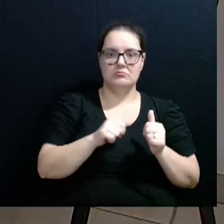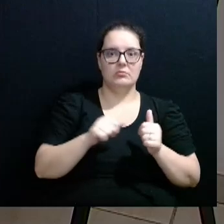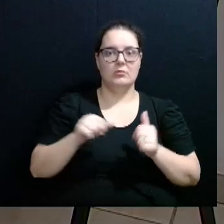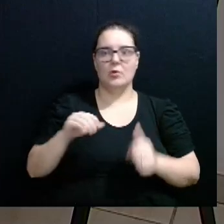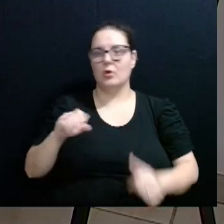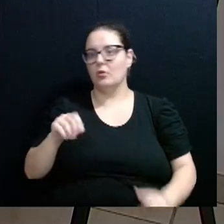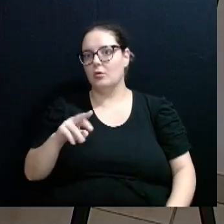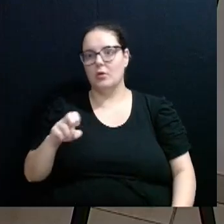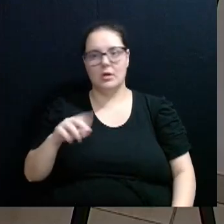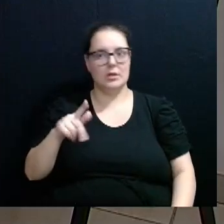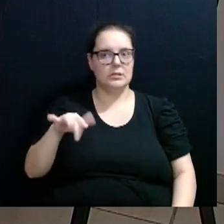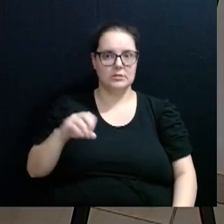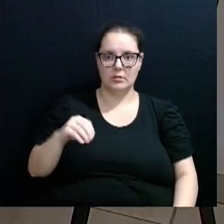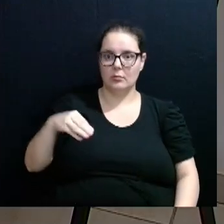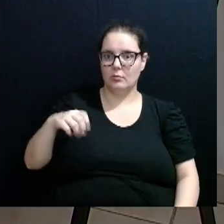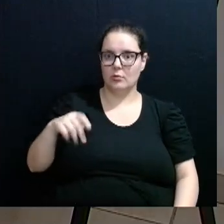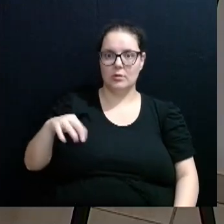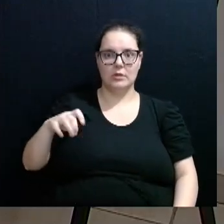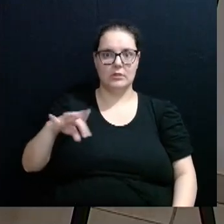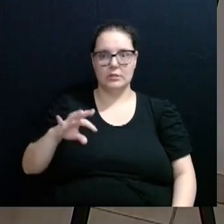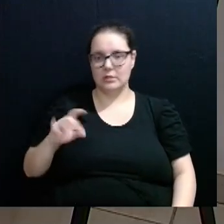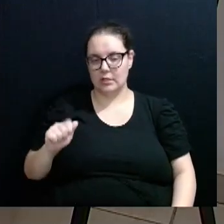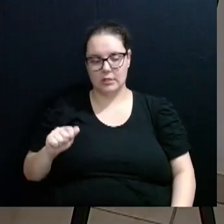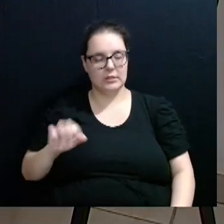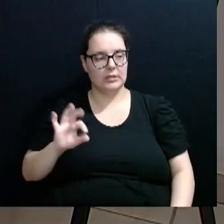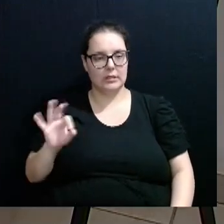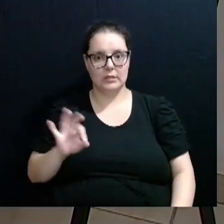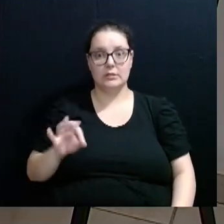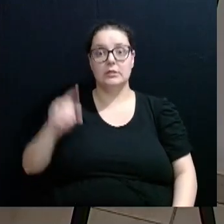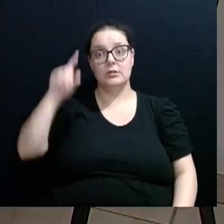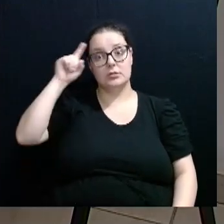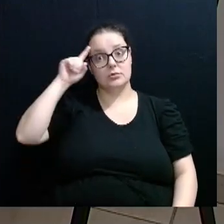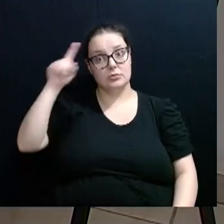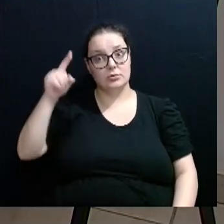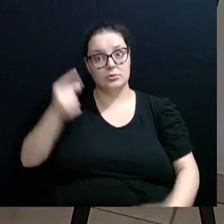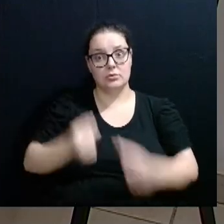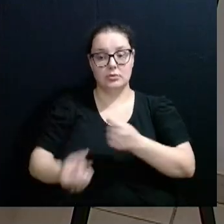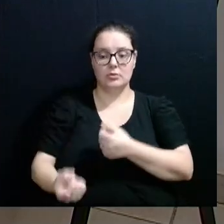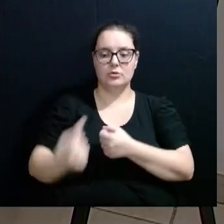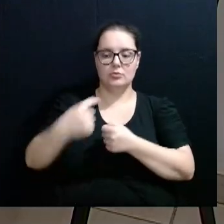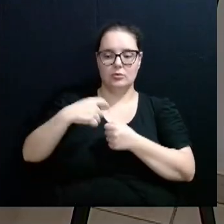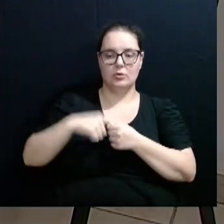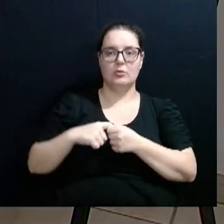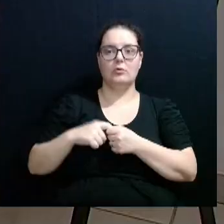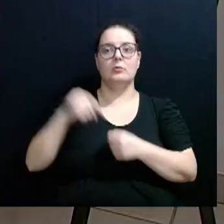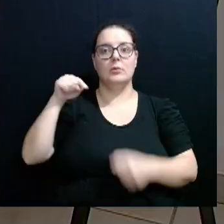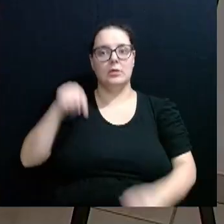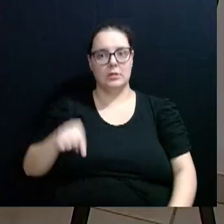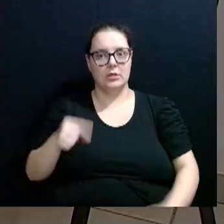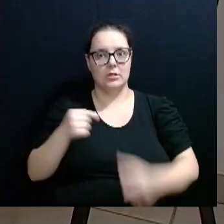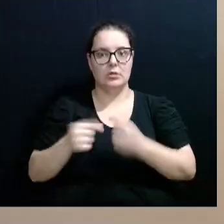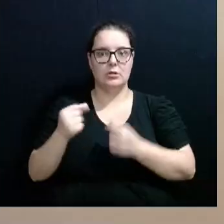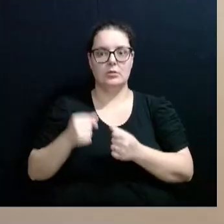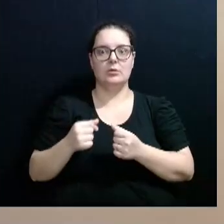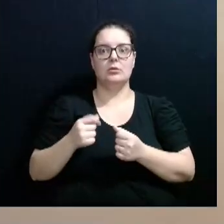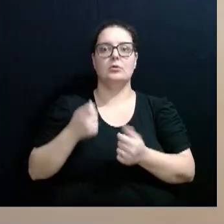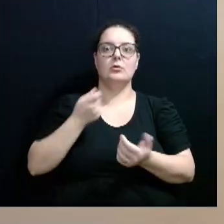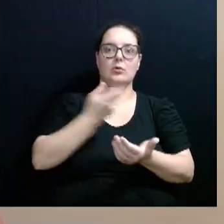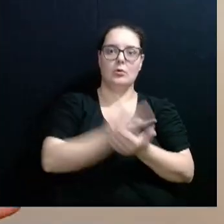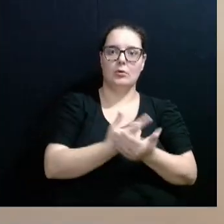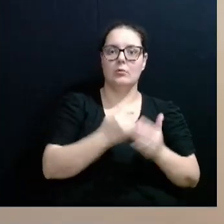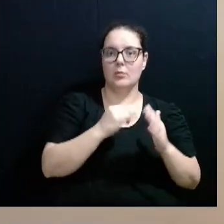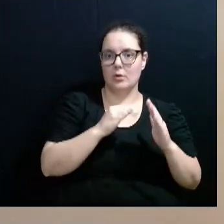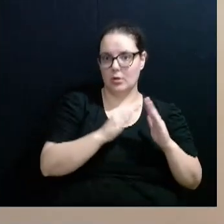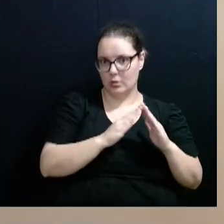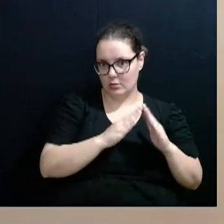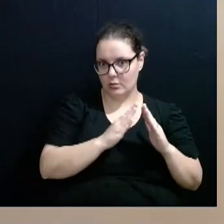nem de lucro, e de um dia ter esse dinheiro de volta, mas principalmente que esse dinheiro pudesse tanto comprar casa, que na verdade foi barata, R$200